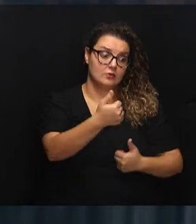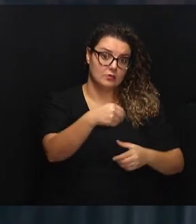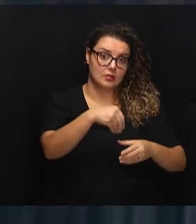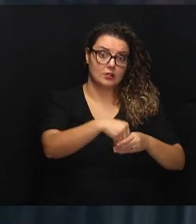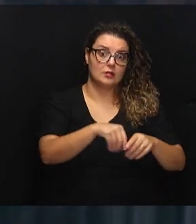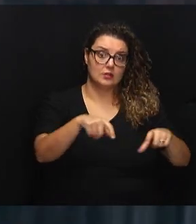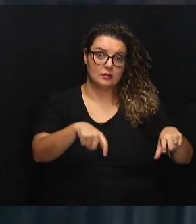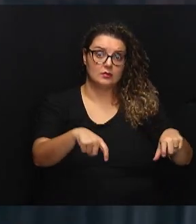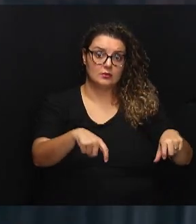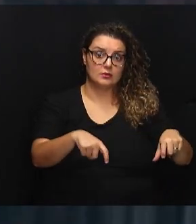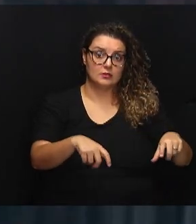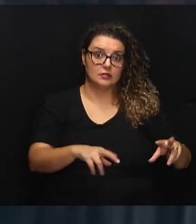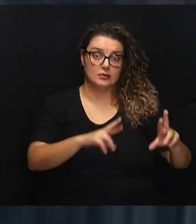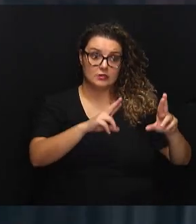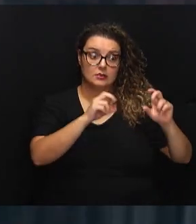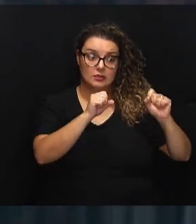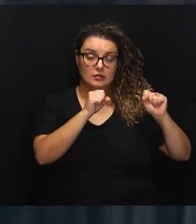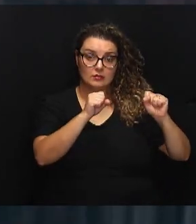está ganhando,